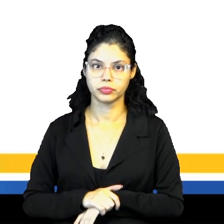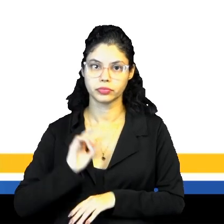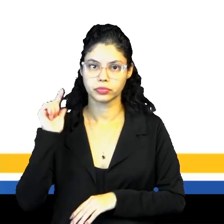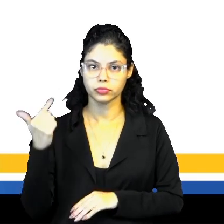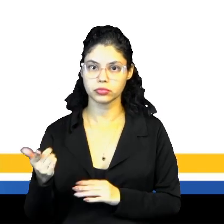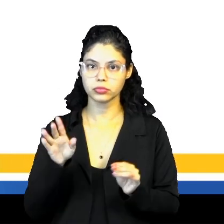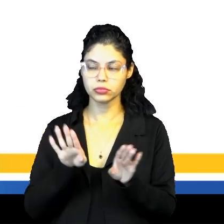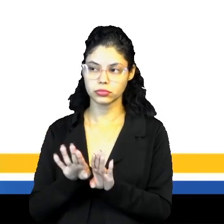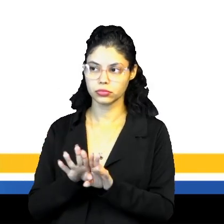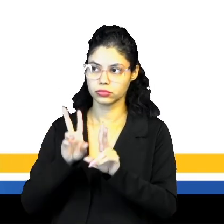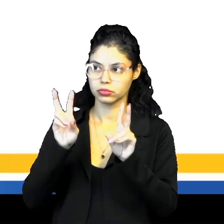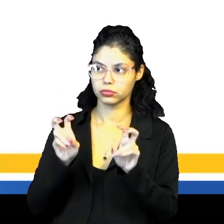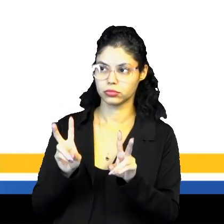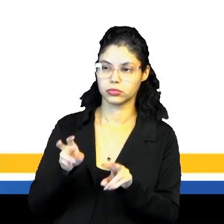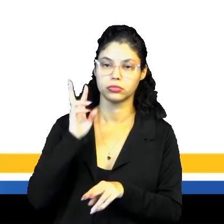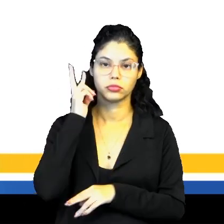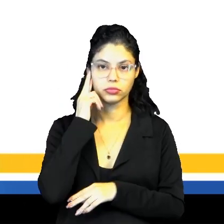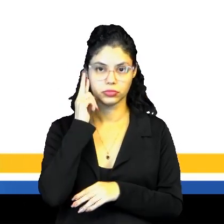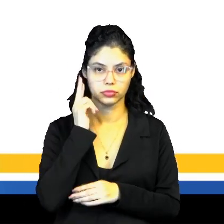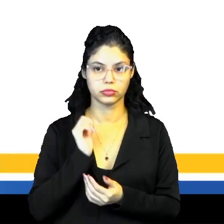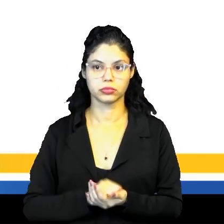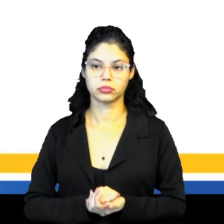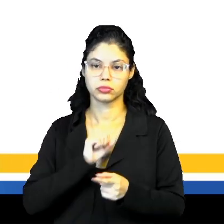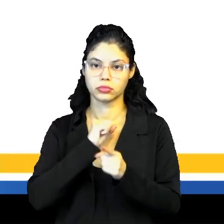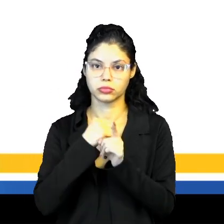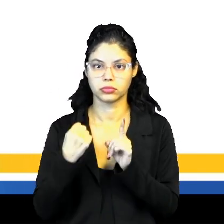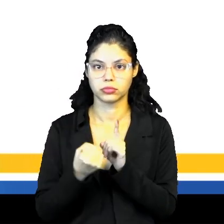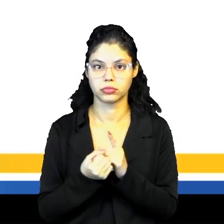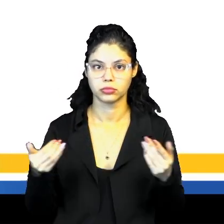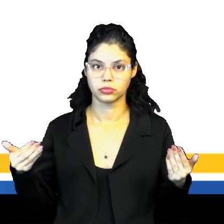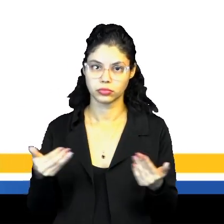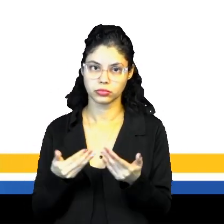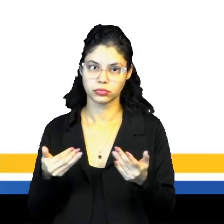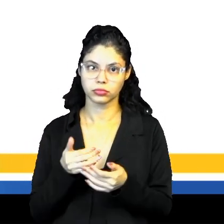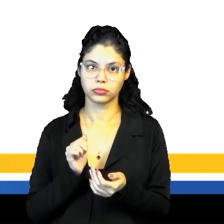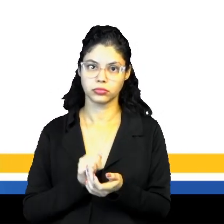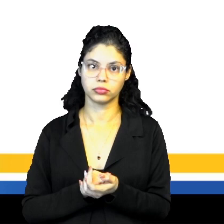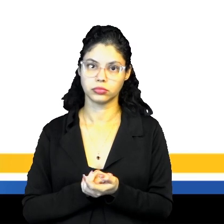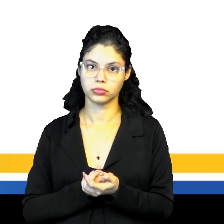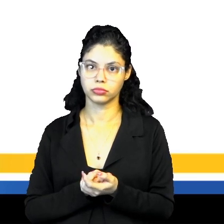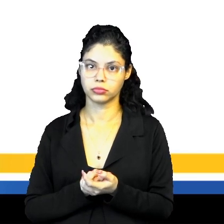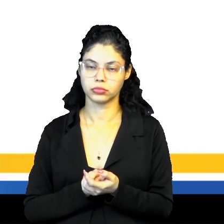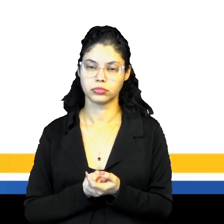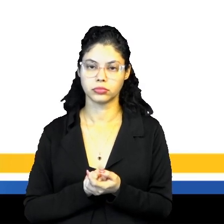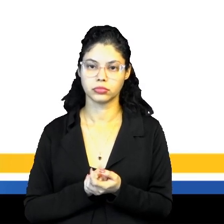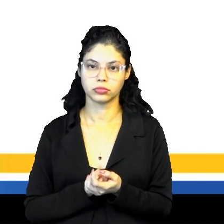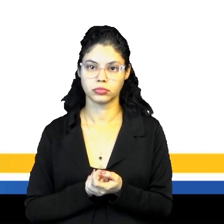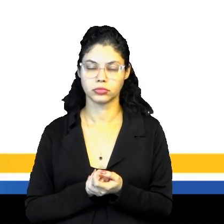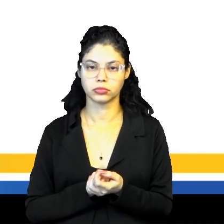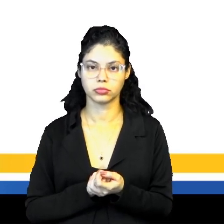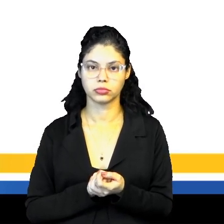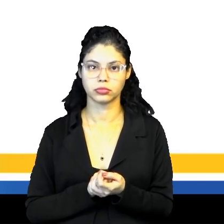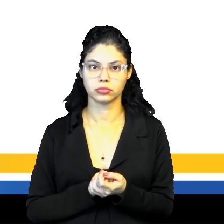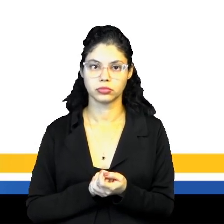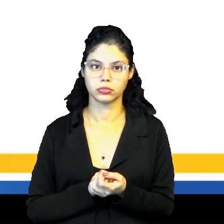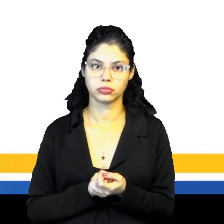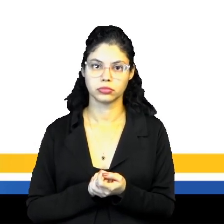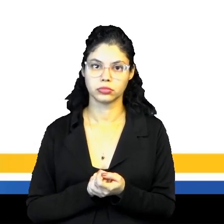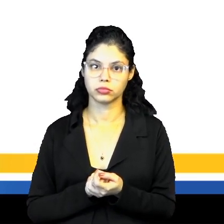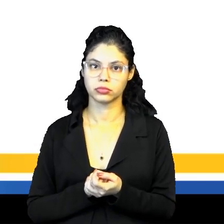Nós temos também um tema bastante comum no meio social, né, relacionado aí à questão